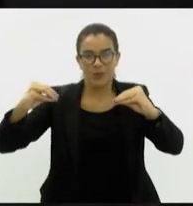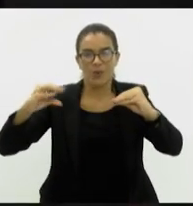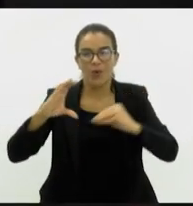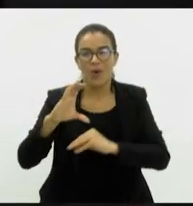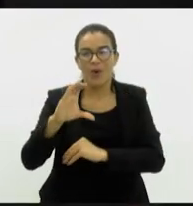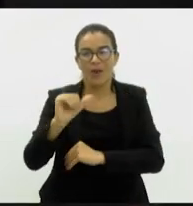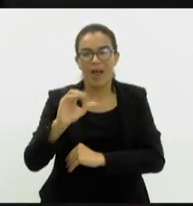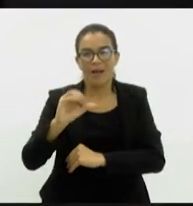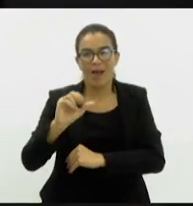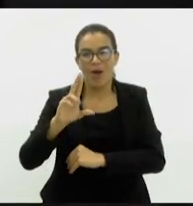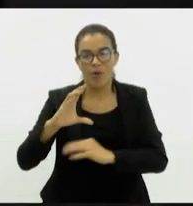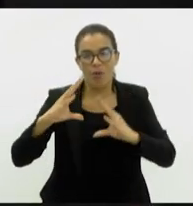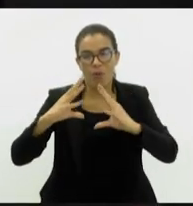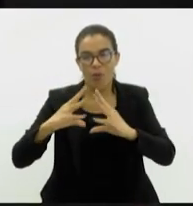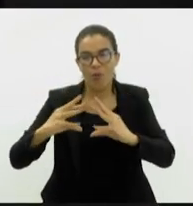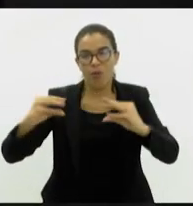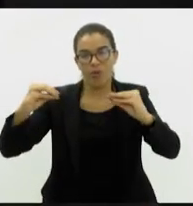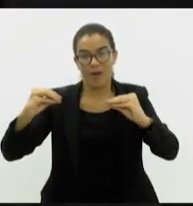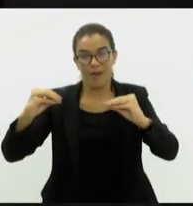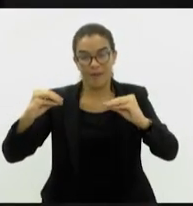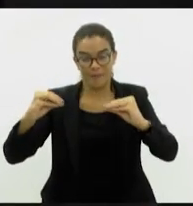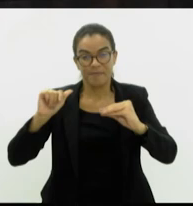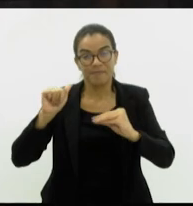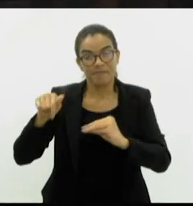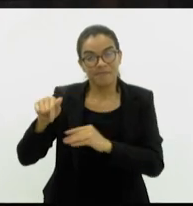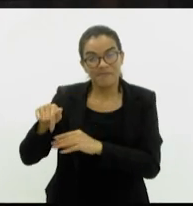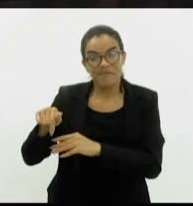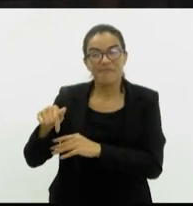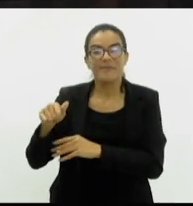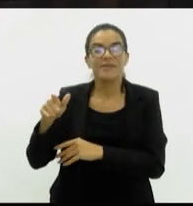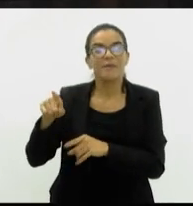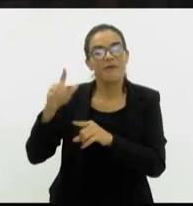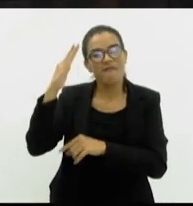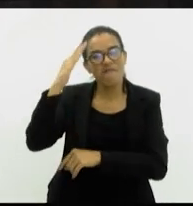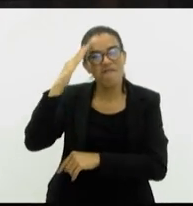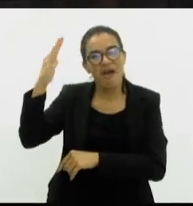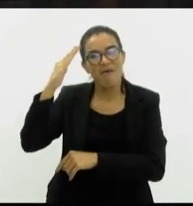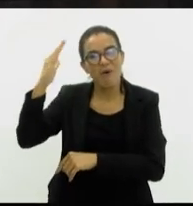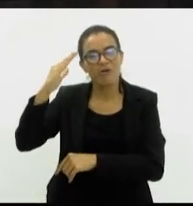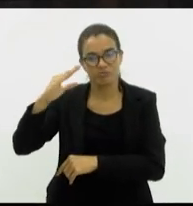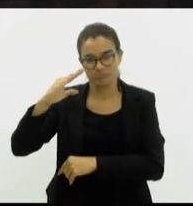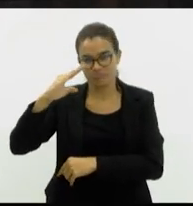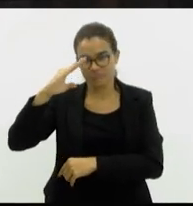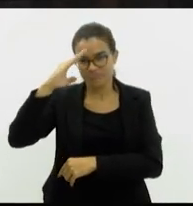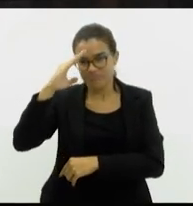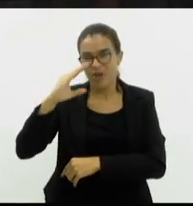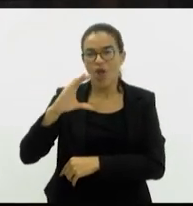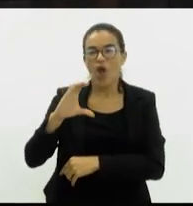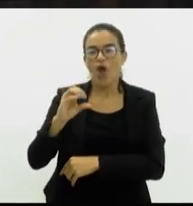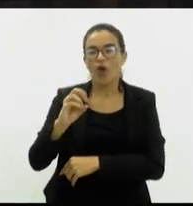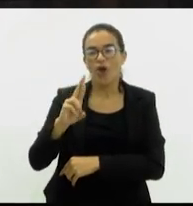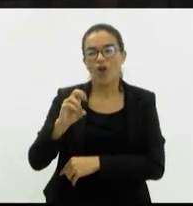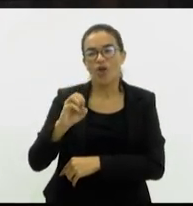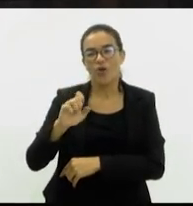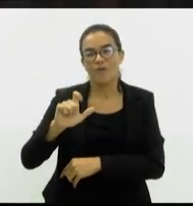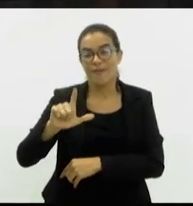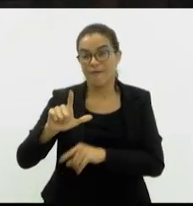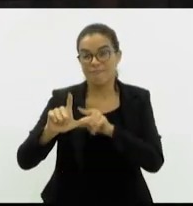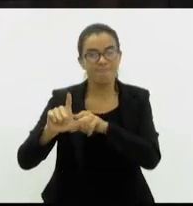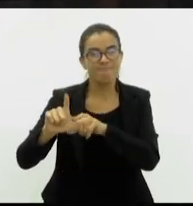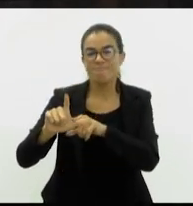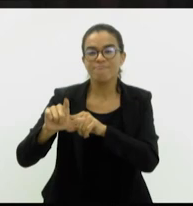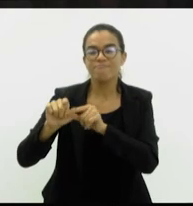lá na Bahia e os famosos coronéis título que era